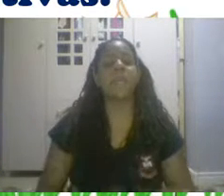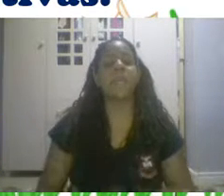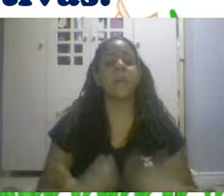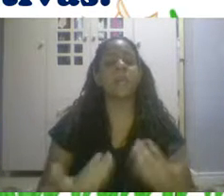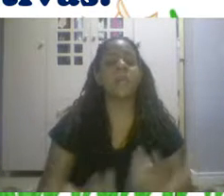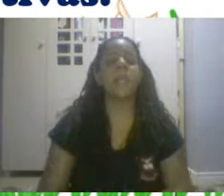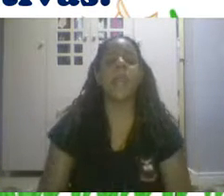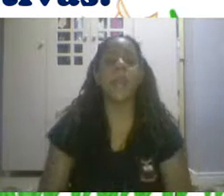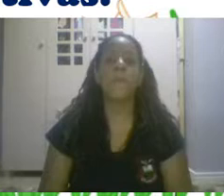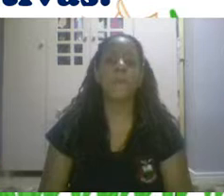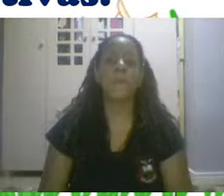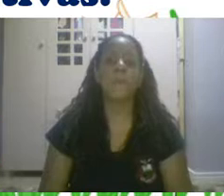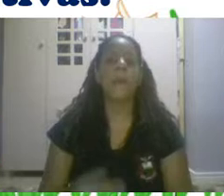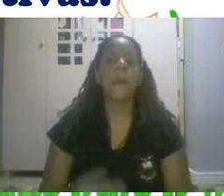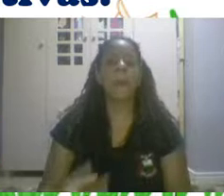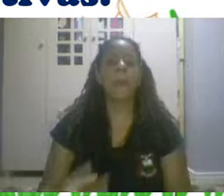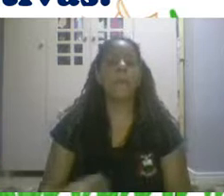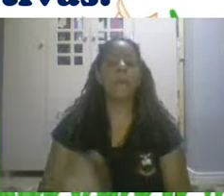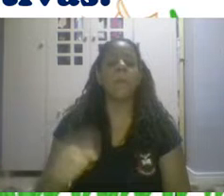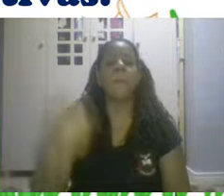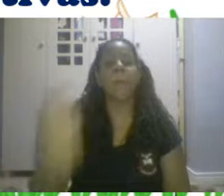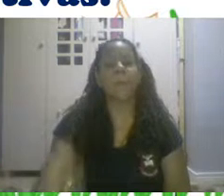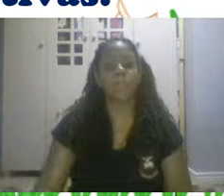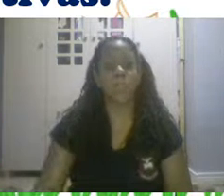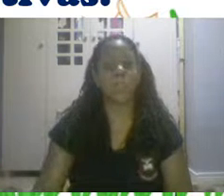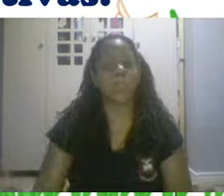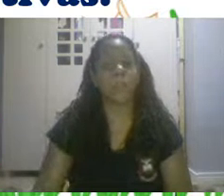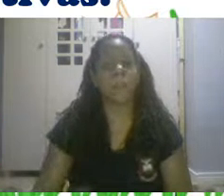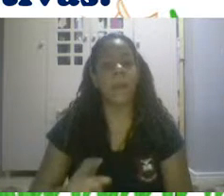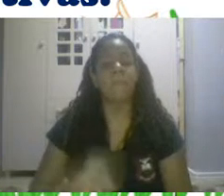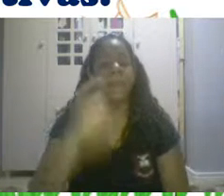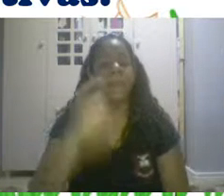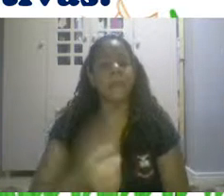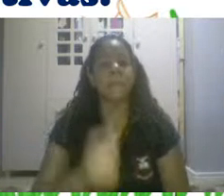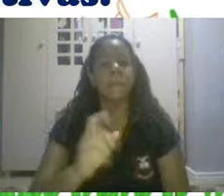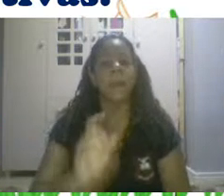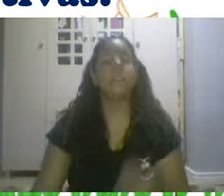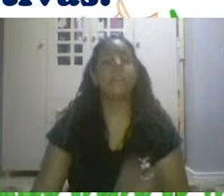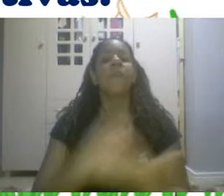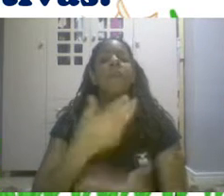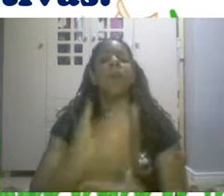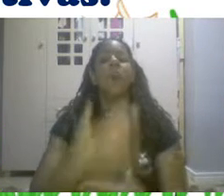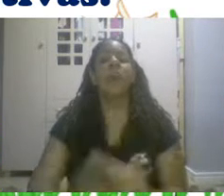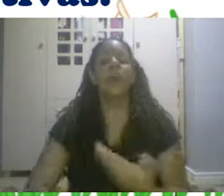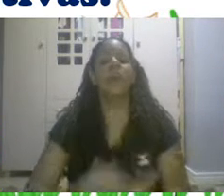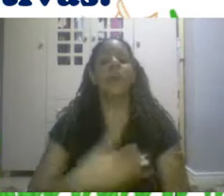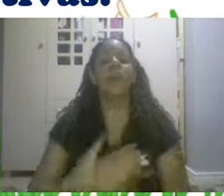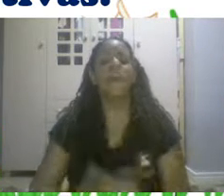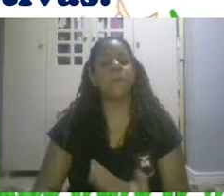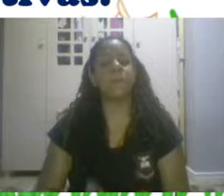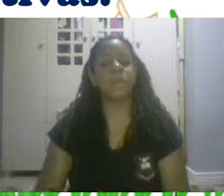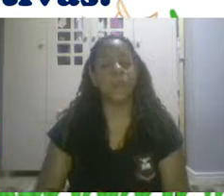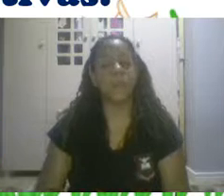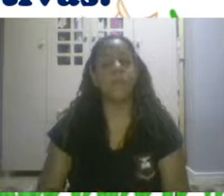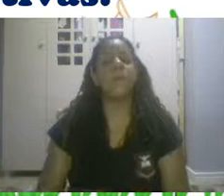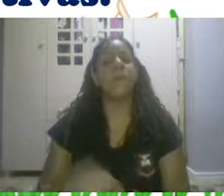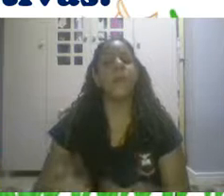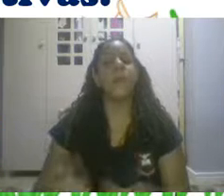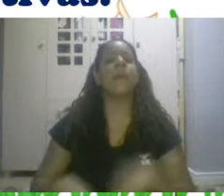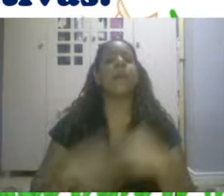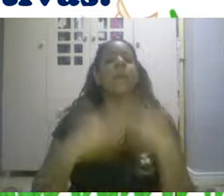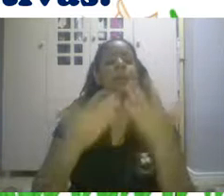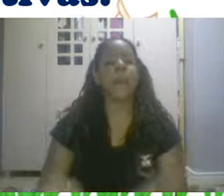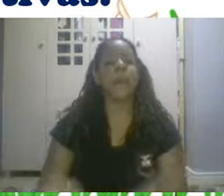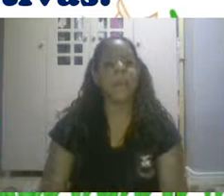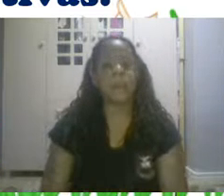que ela possa se reproduzir. Basta uma parte da estrela do mar, que essa parte fará uma reprodução,